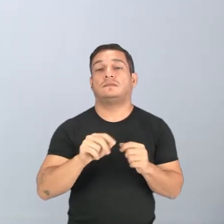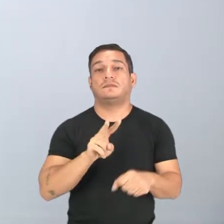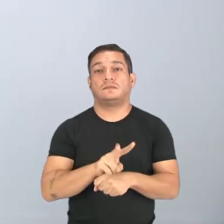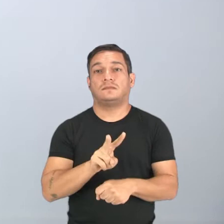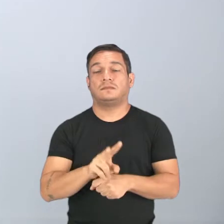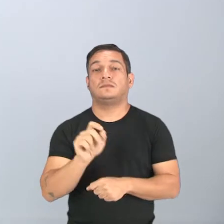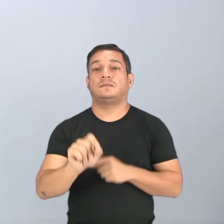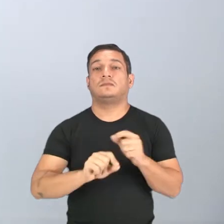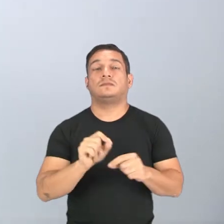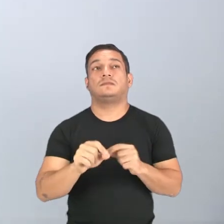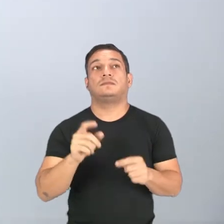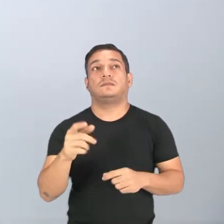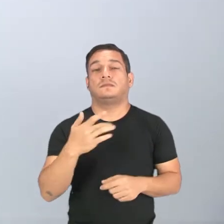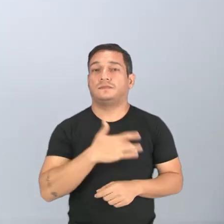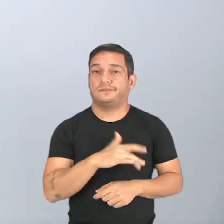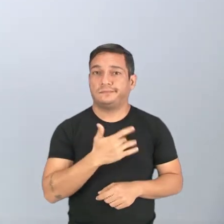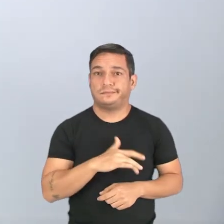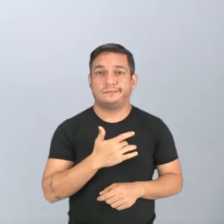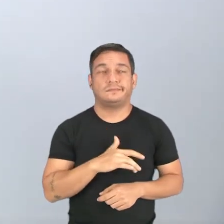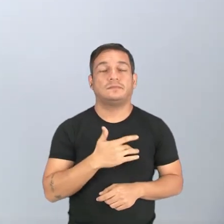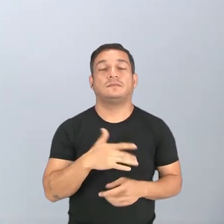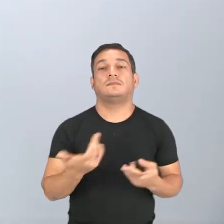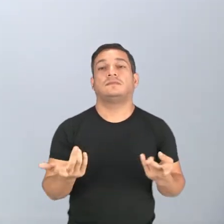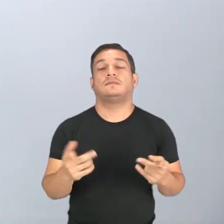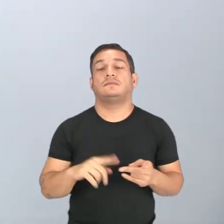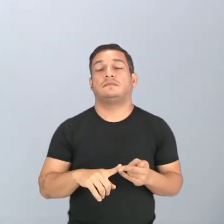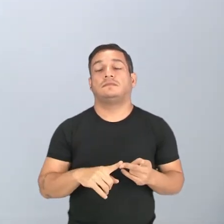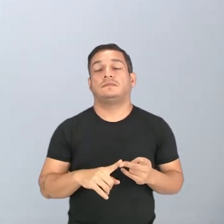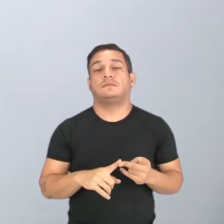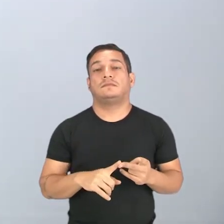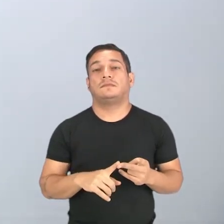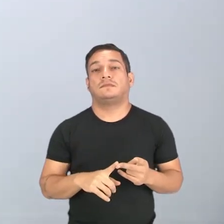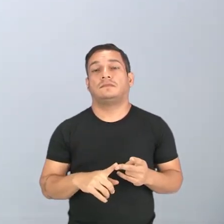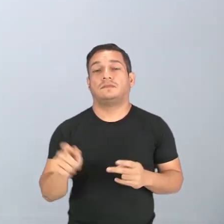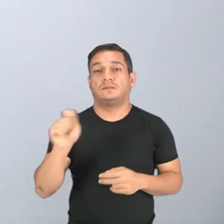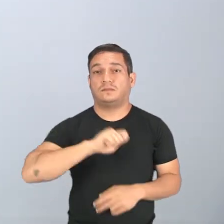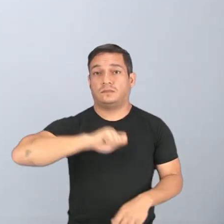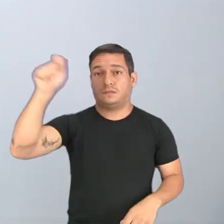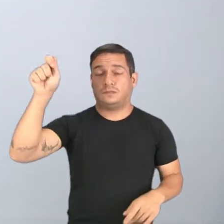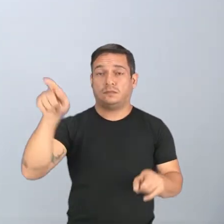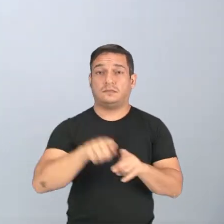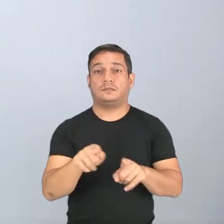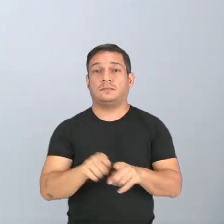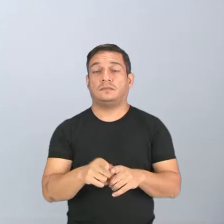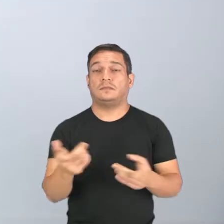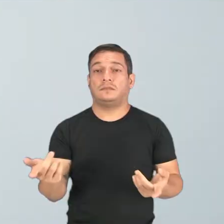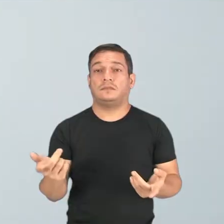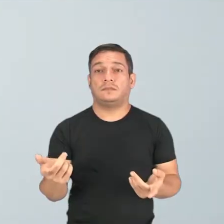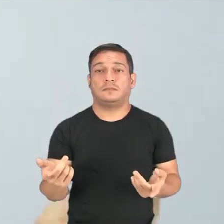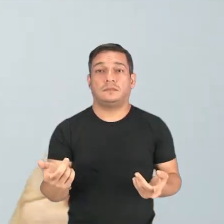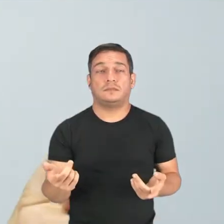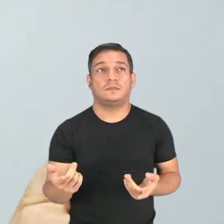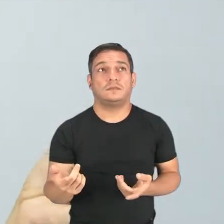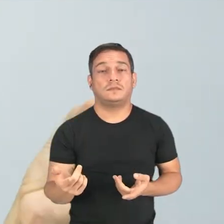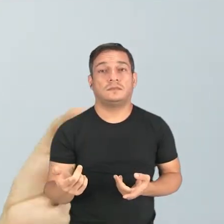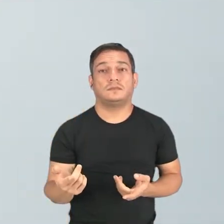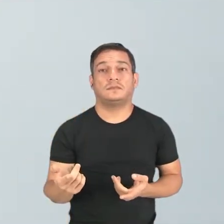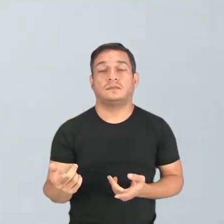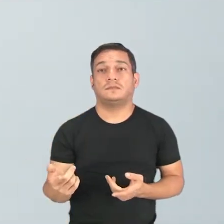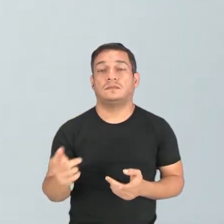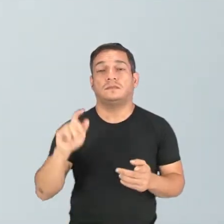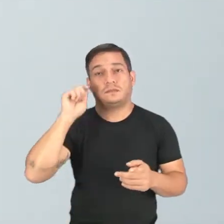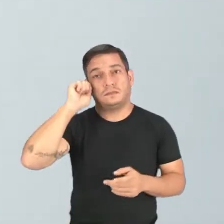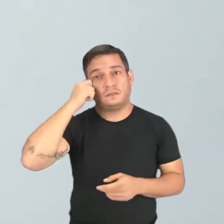tratado como um coitado, né? Como um herói ao mesmo tempo. E